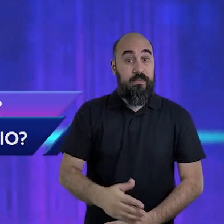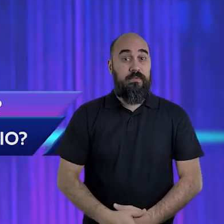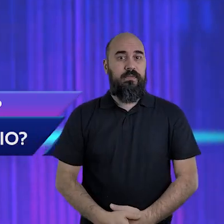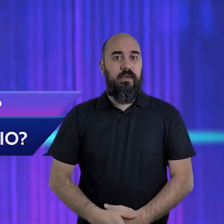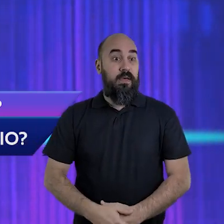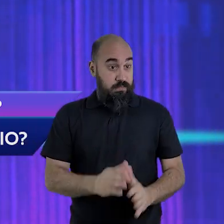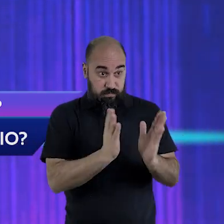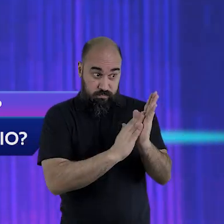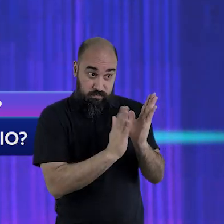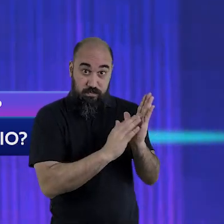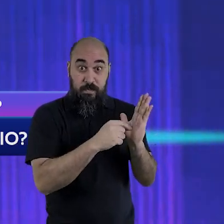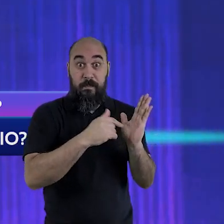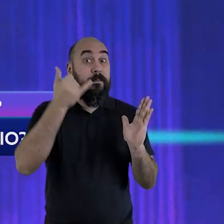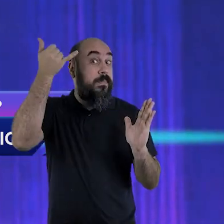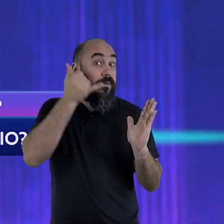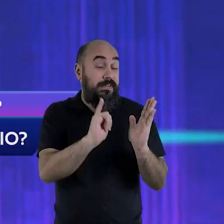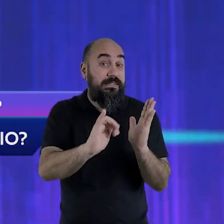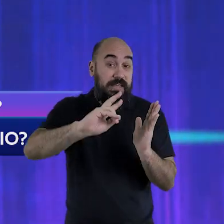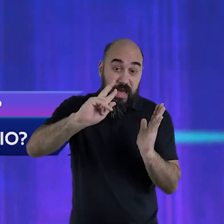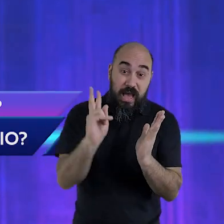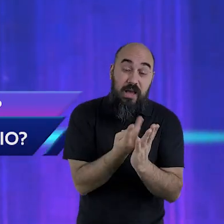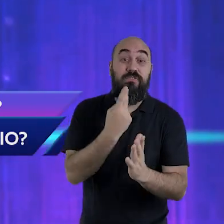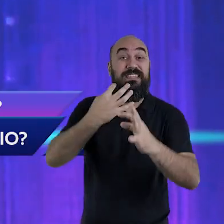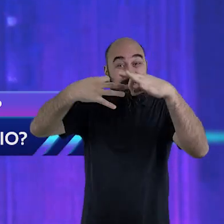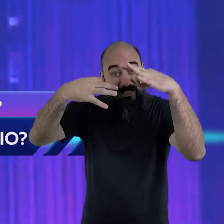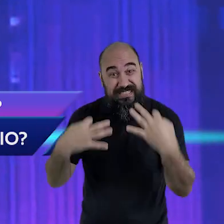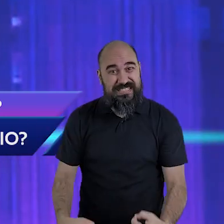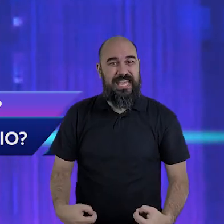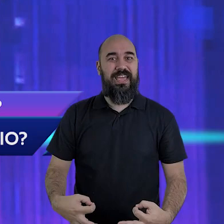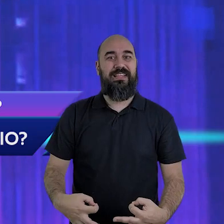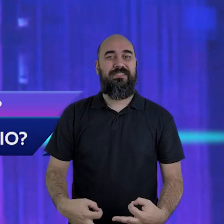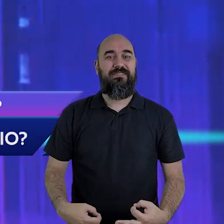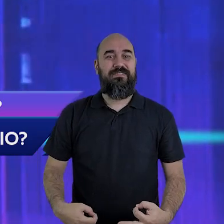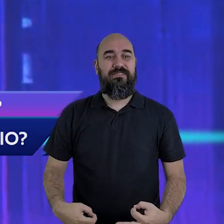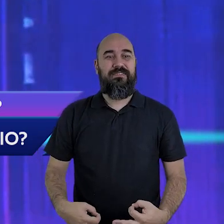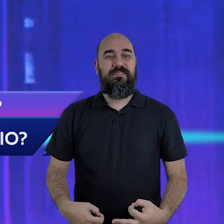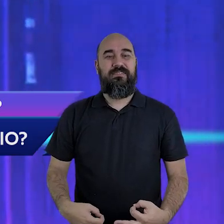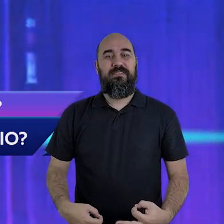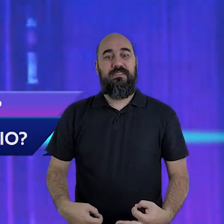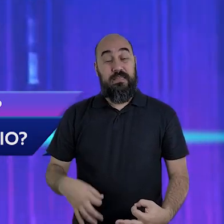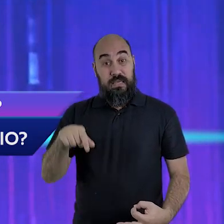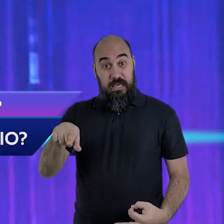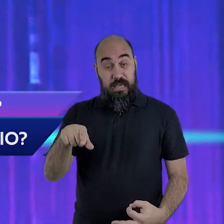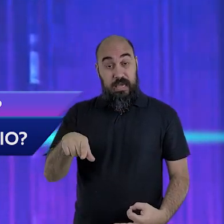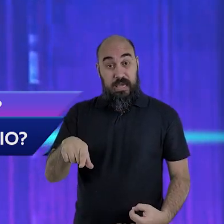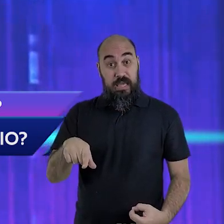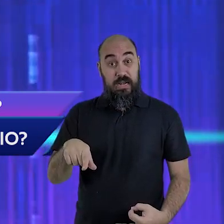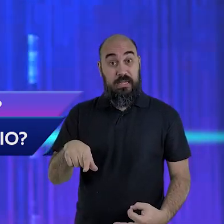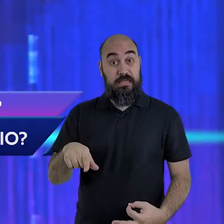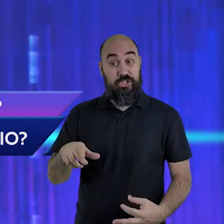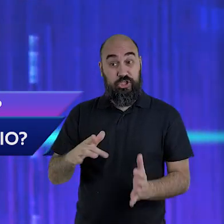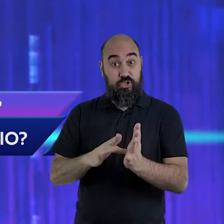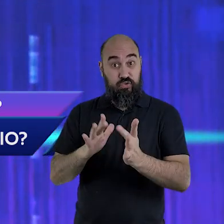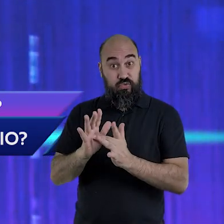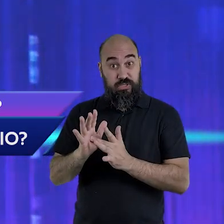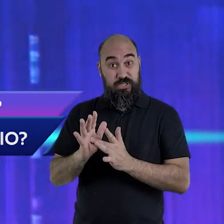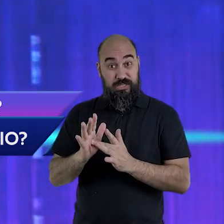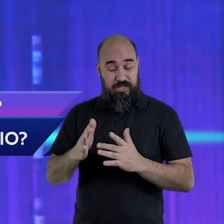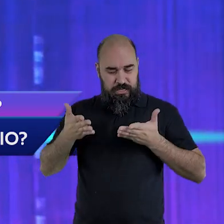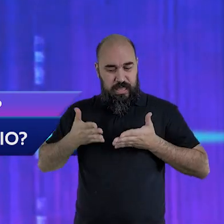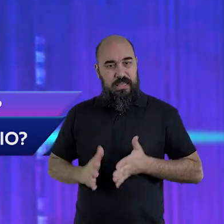Ou seja, Jesus não nasceu aleatoriamente em qualquer tempo. Ele nasceu exatamente no momento que ele tinha que